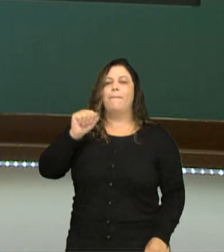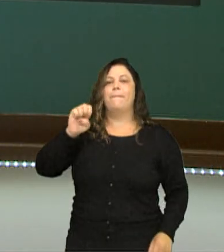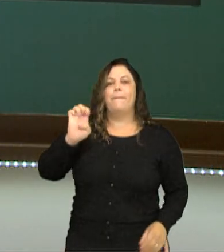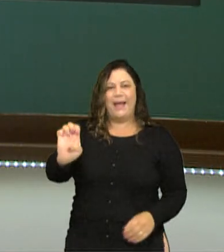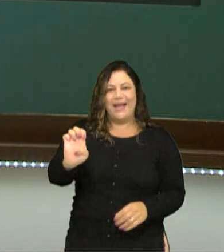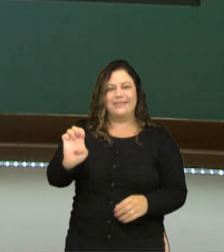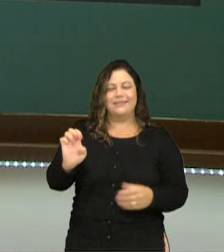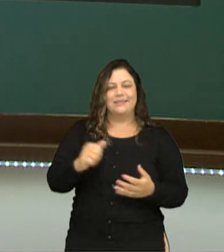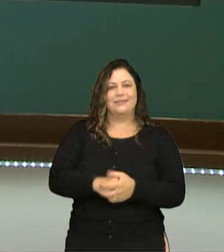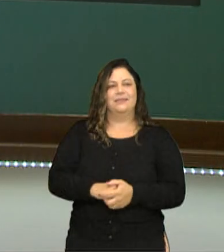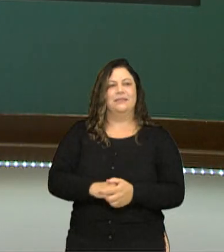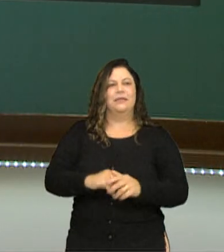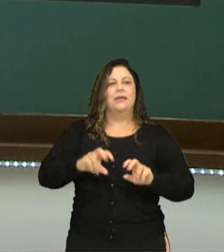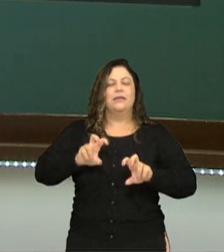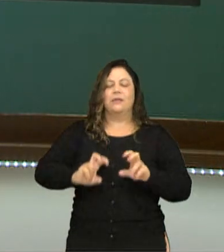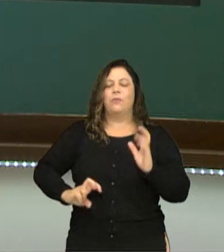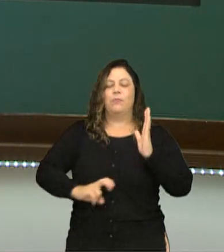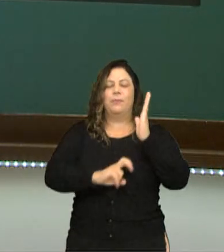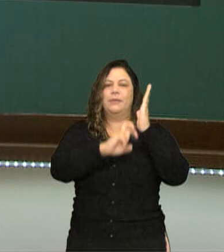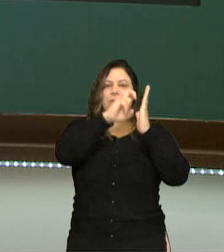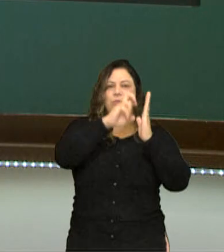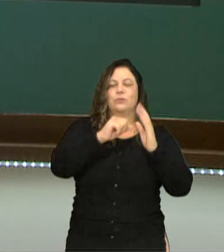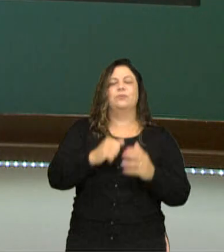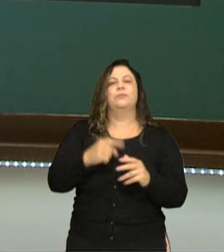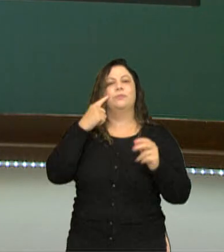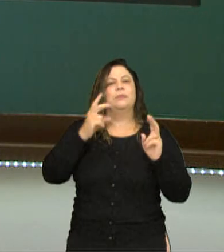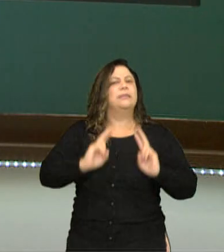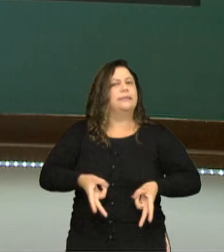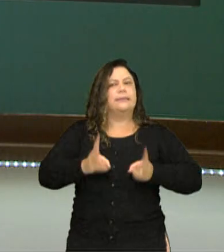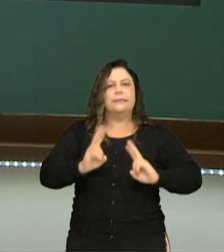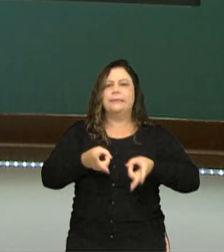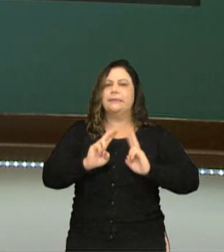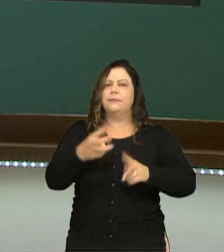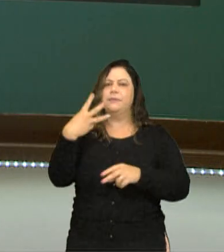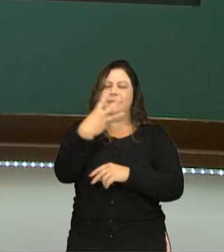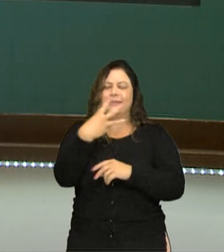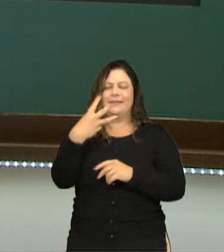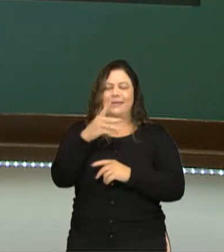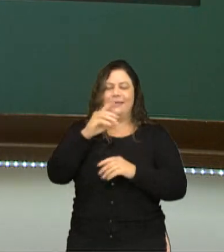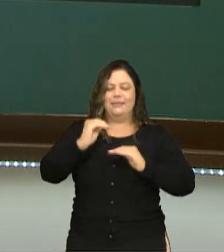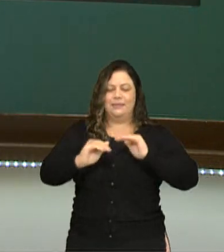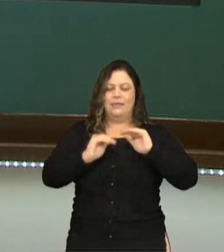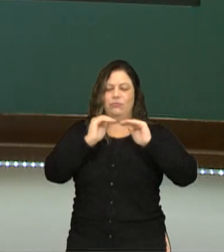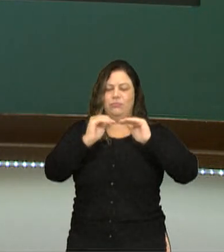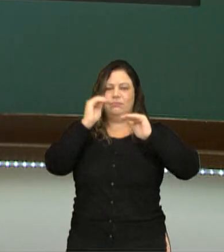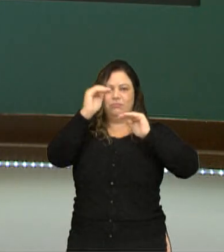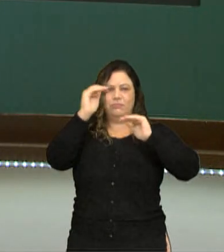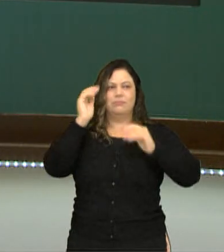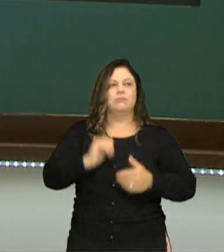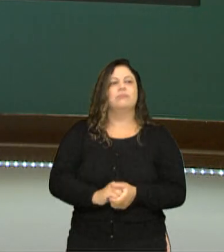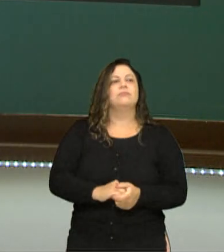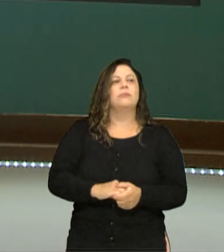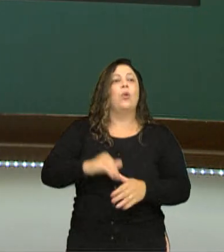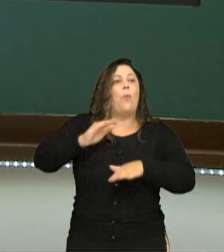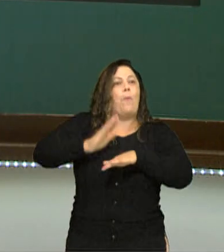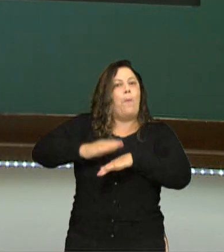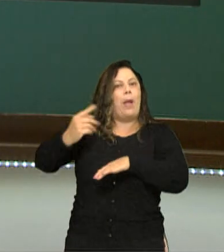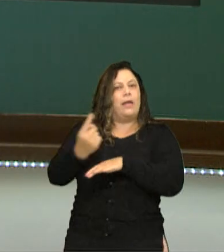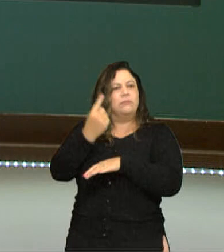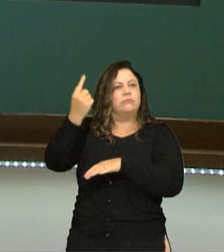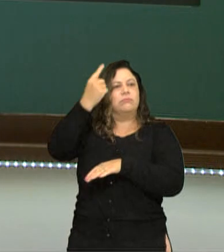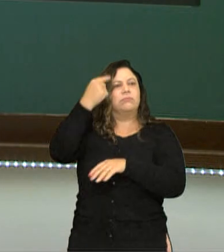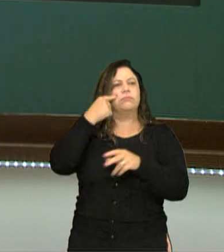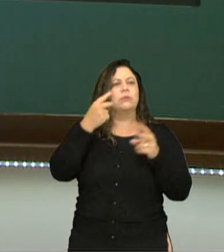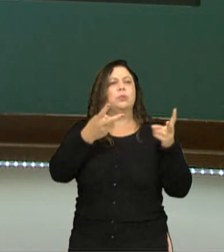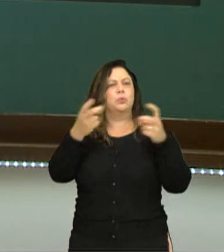a base para subir nesse templo era sempre 3 degraus. O degrau mais elevado chamava-se estilóbata, tá? E